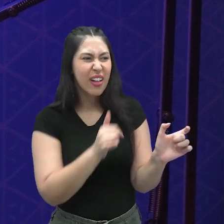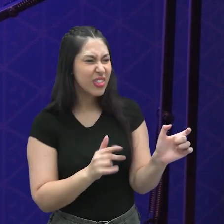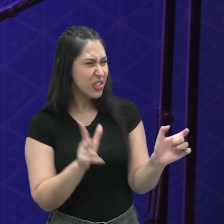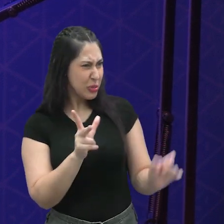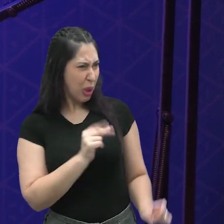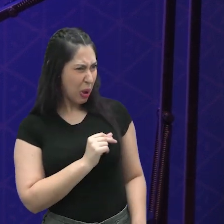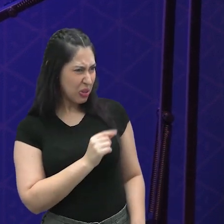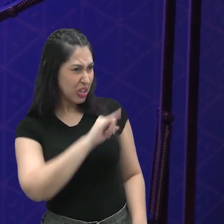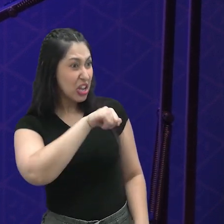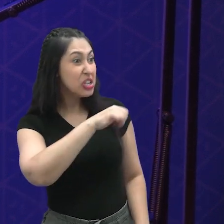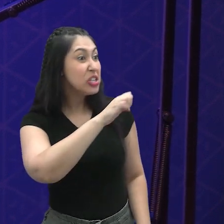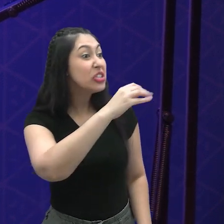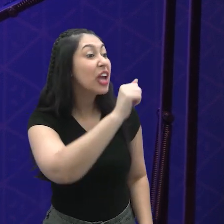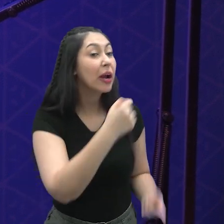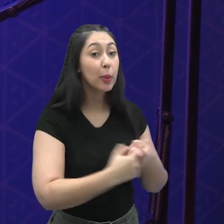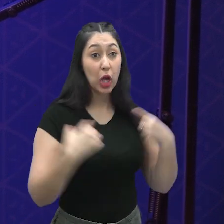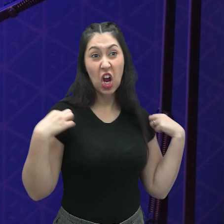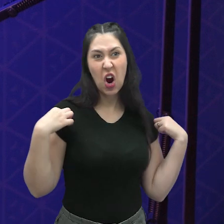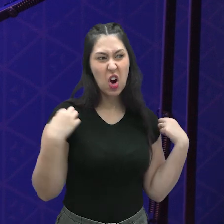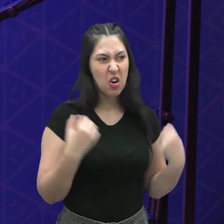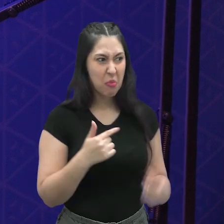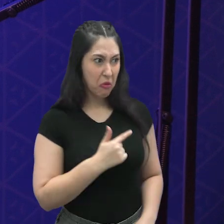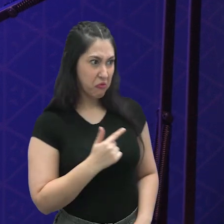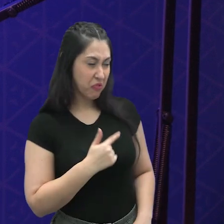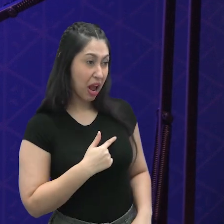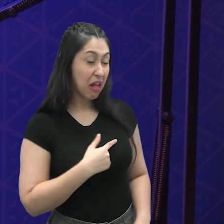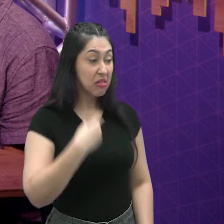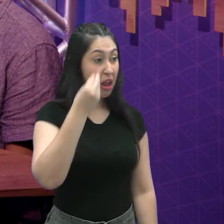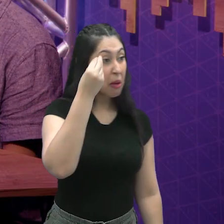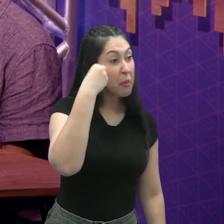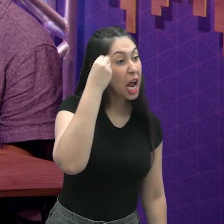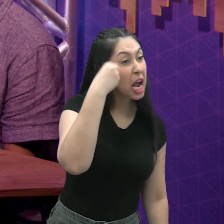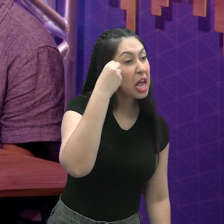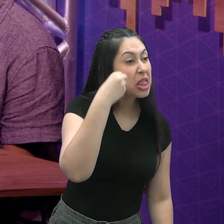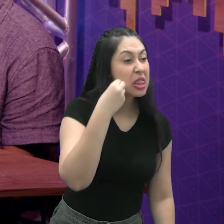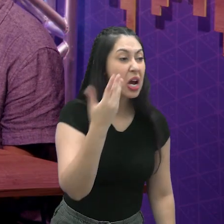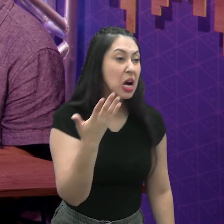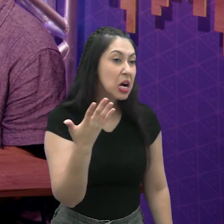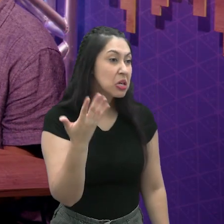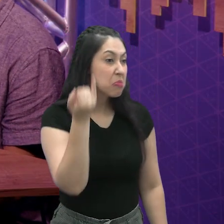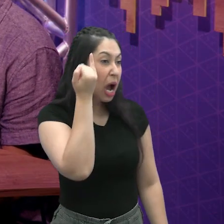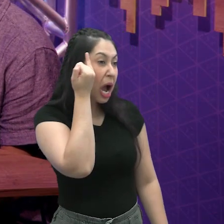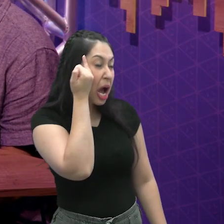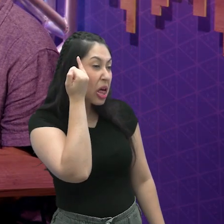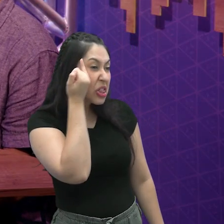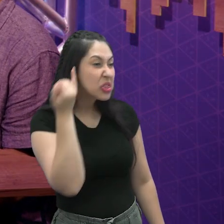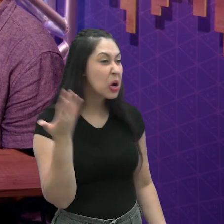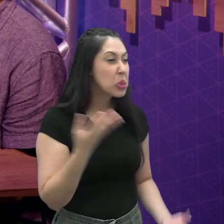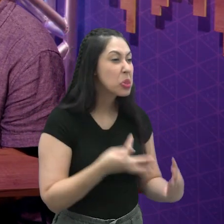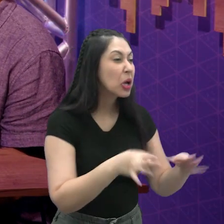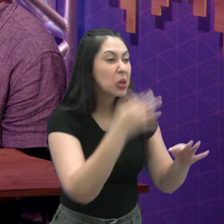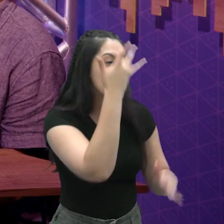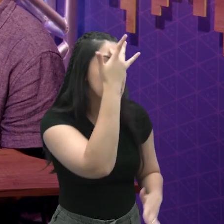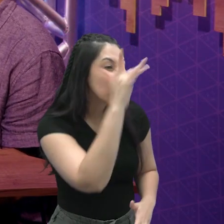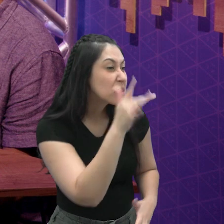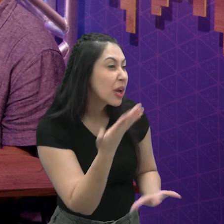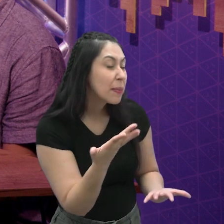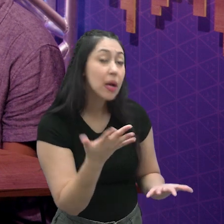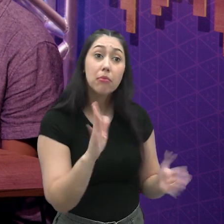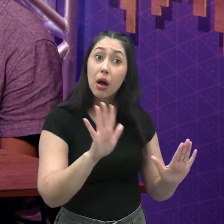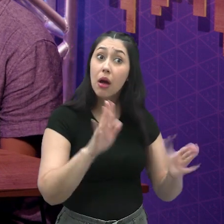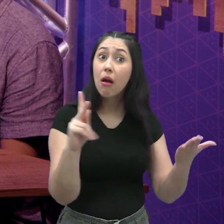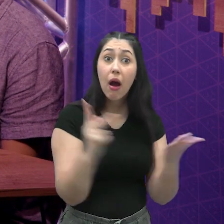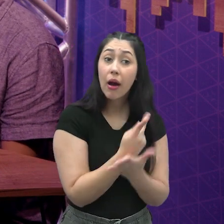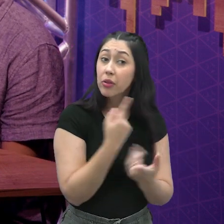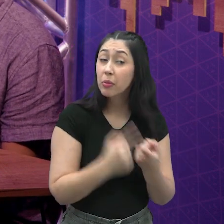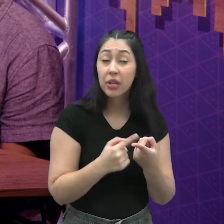fala, a pessoa é jeca porque a pessoa tá mal vestida, ou a pessoa é preguiçosa, ou a pessoa não usa tecnologia. Olha como é que a gente usa errado os termos, né?